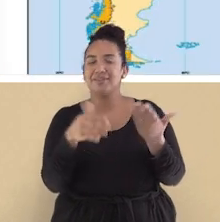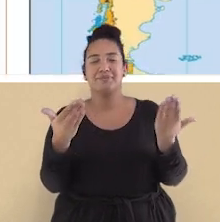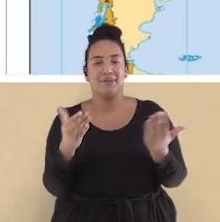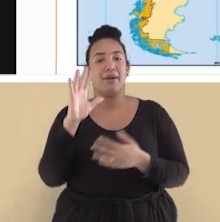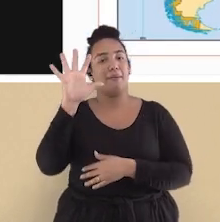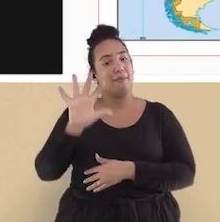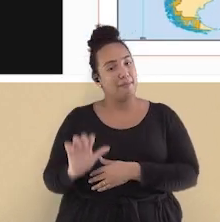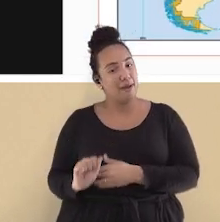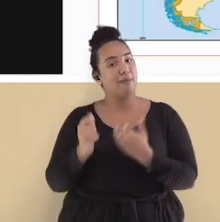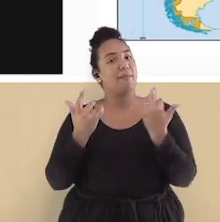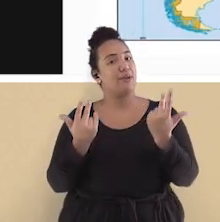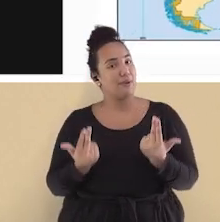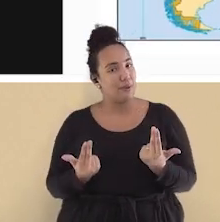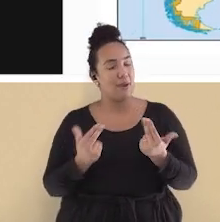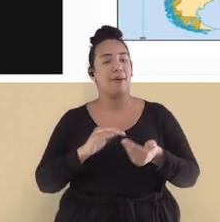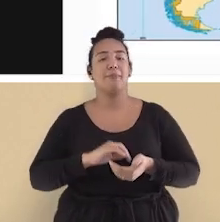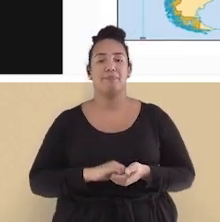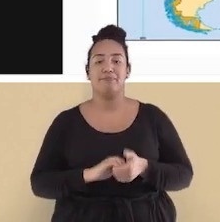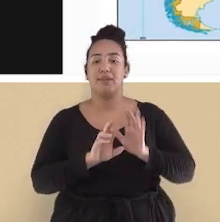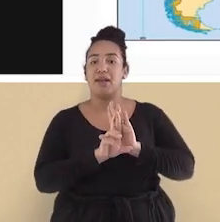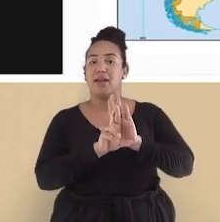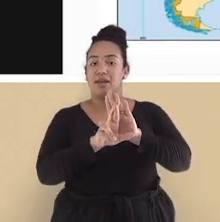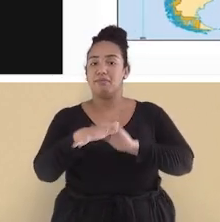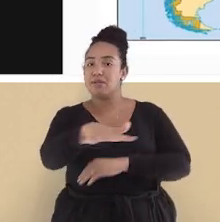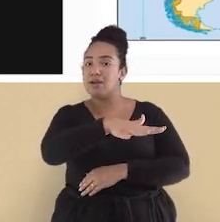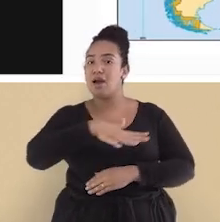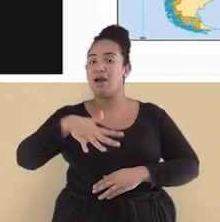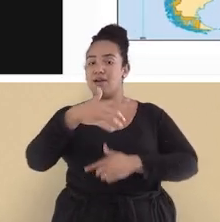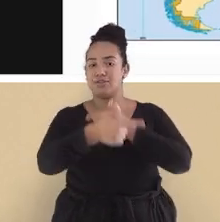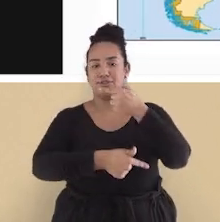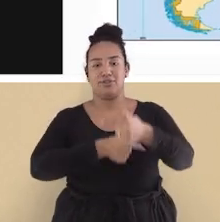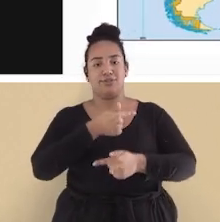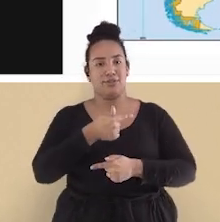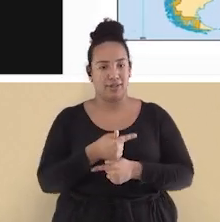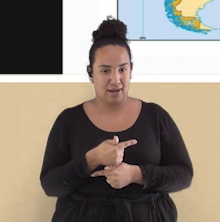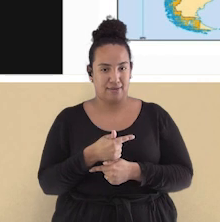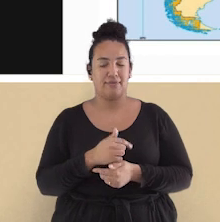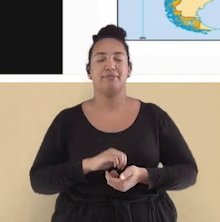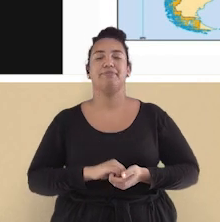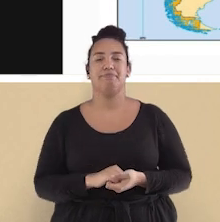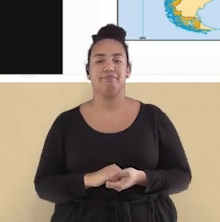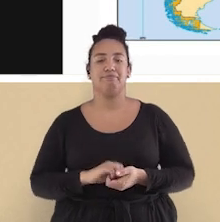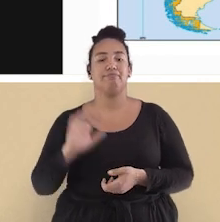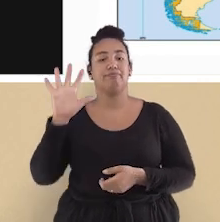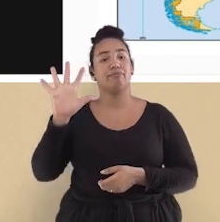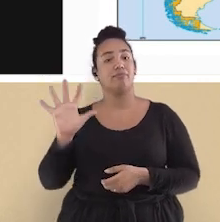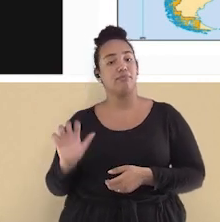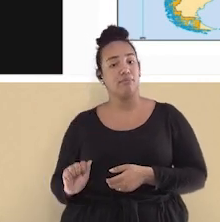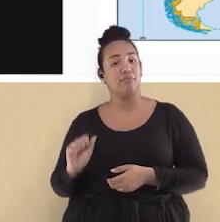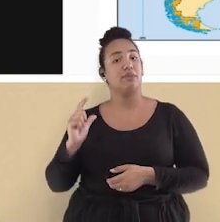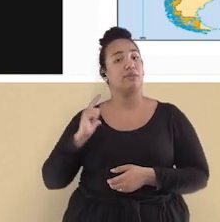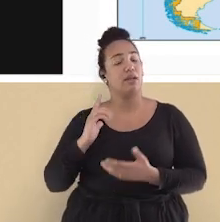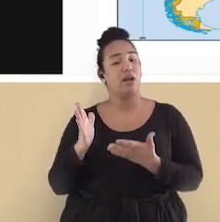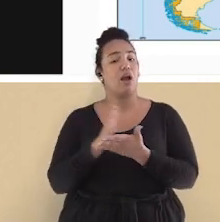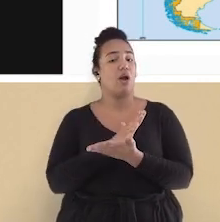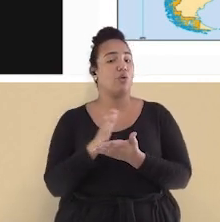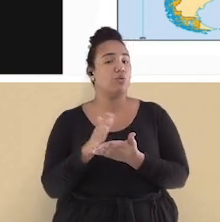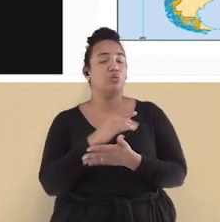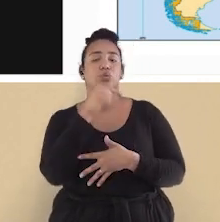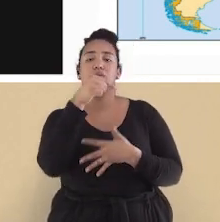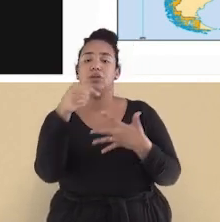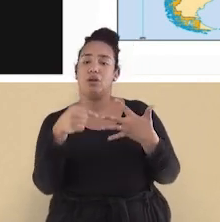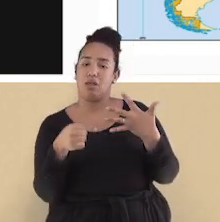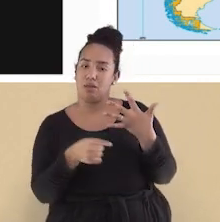ali no papel. Então, o mapa é basicamente isso, a representação do espaço geográfico. E os mapas